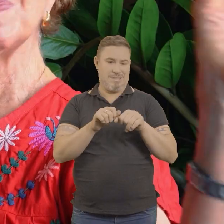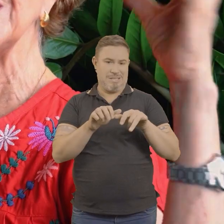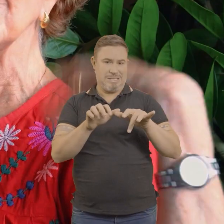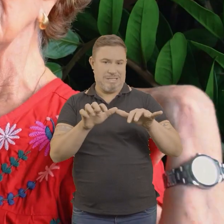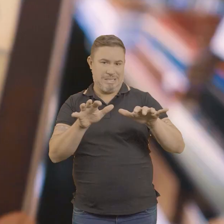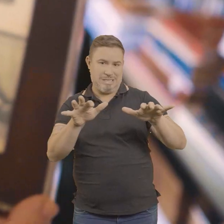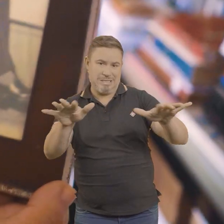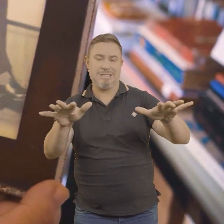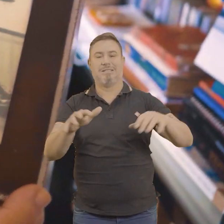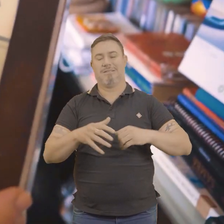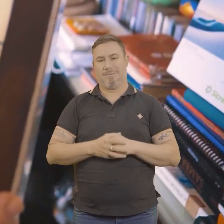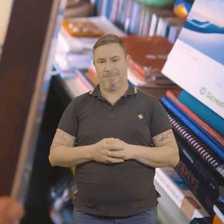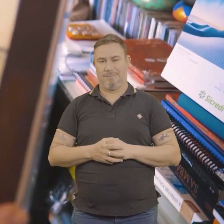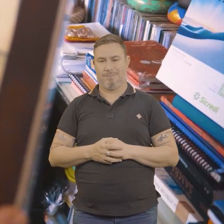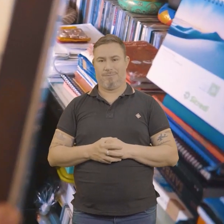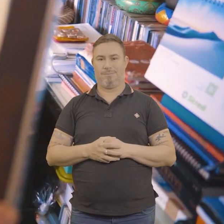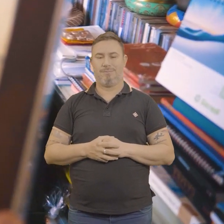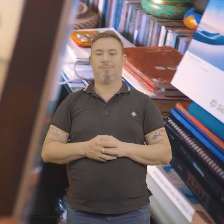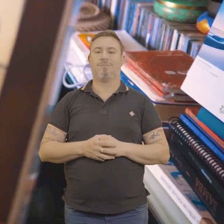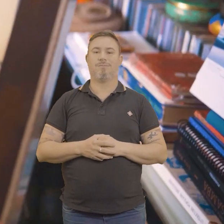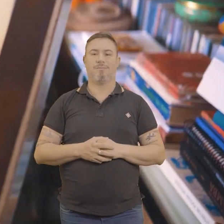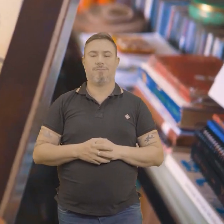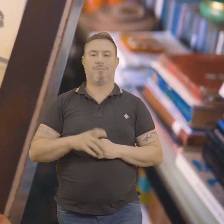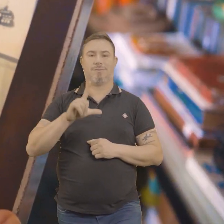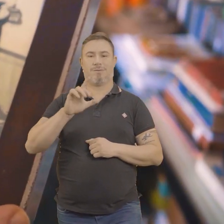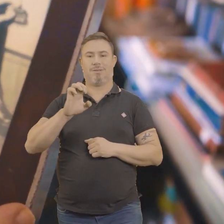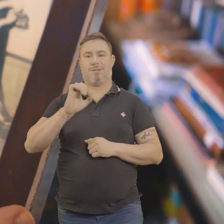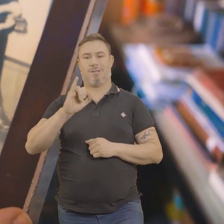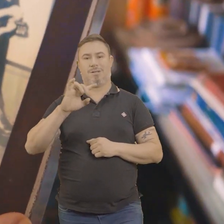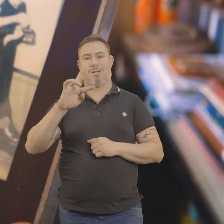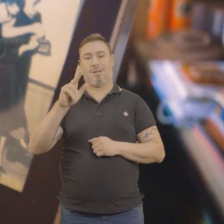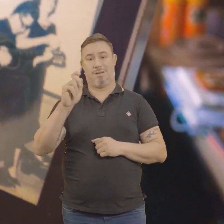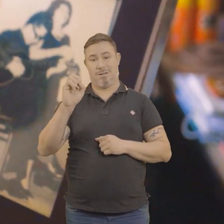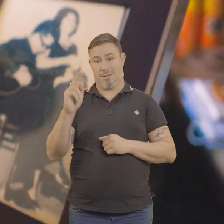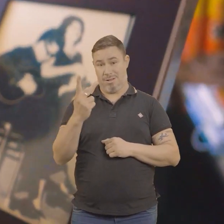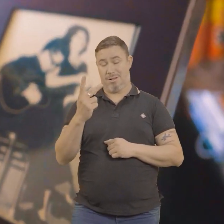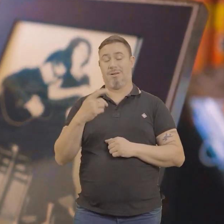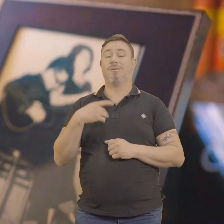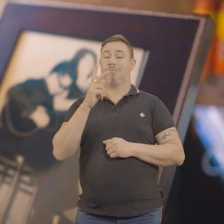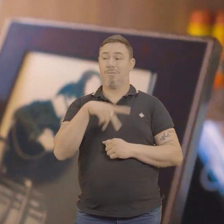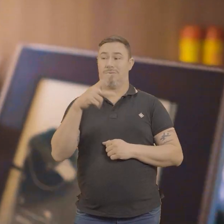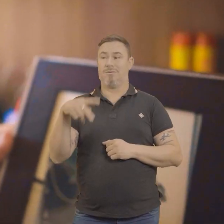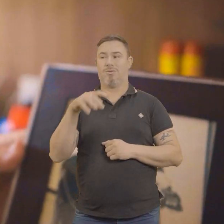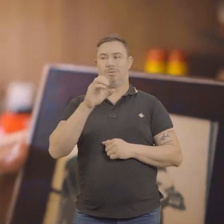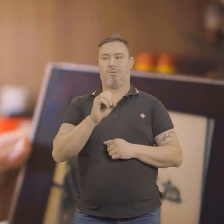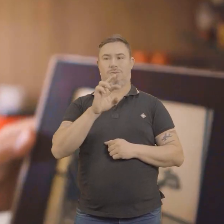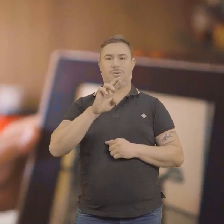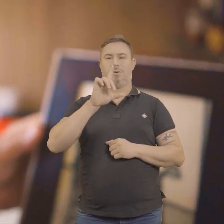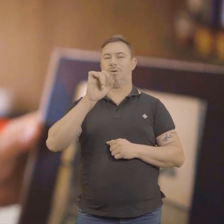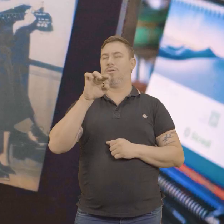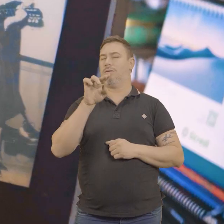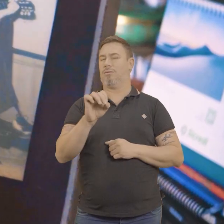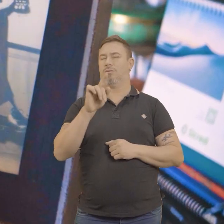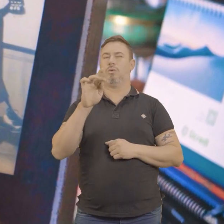Vai espalhando. Olha, a Leila Carvalho e o professor Orlando Leite. Isso deve ter sido